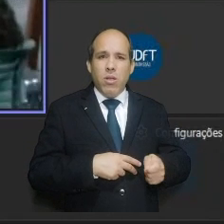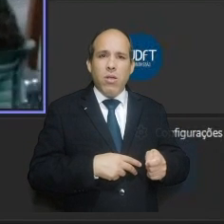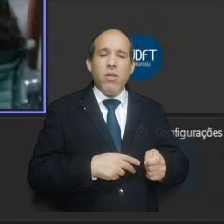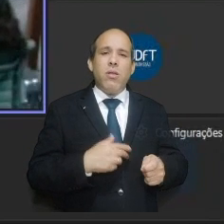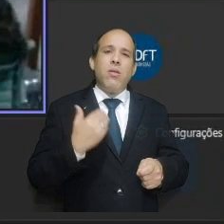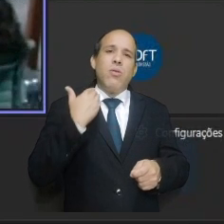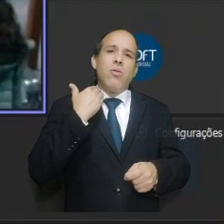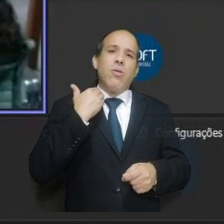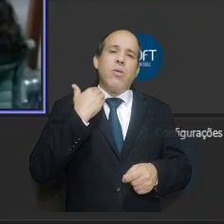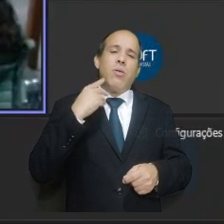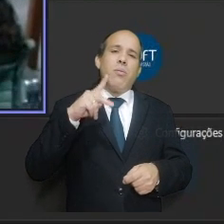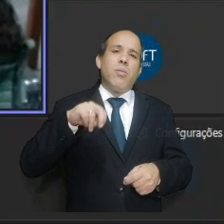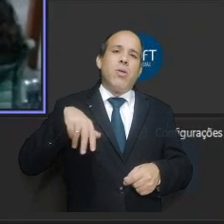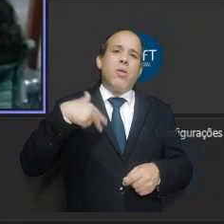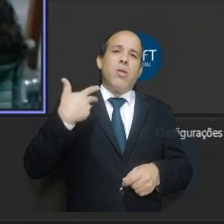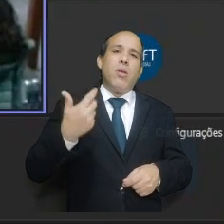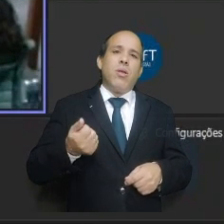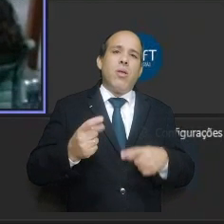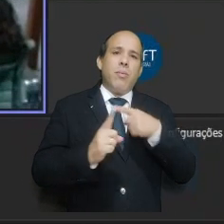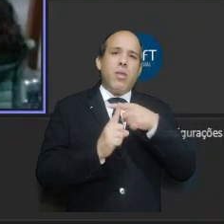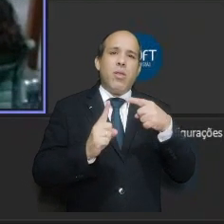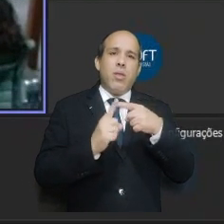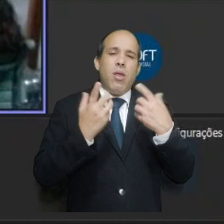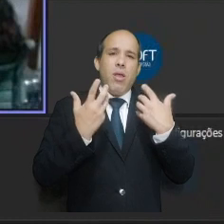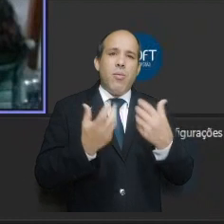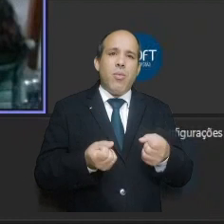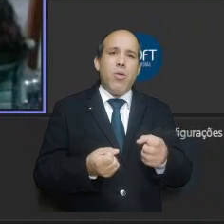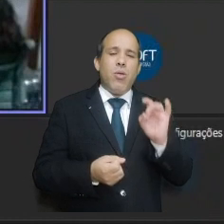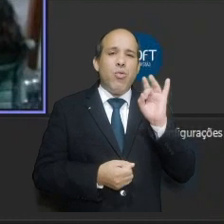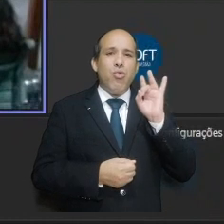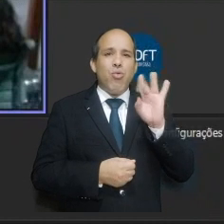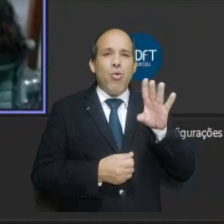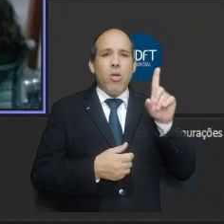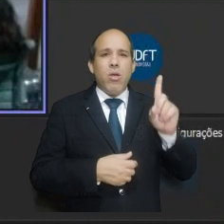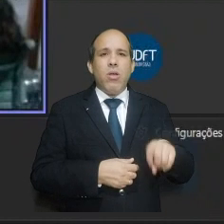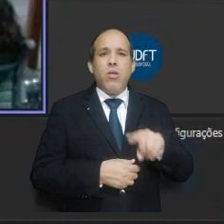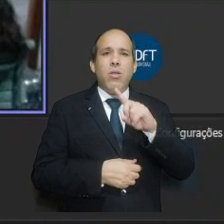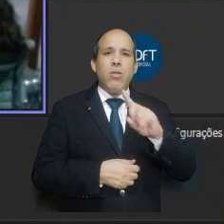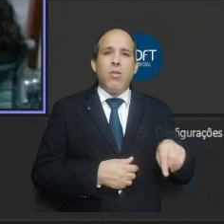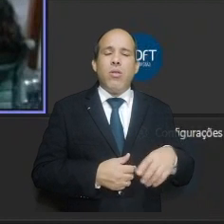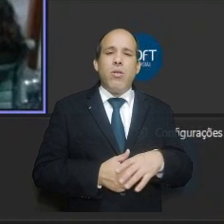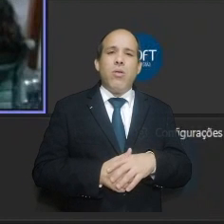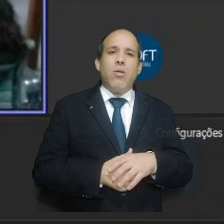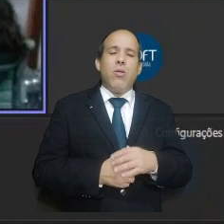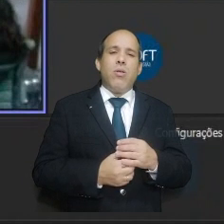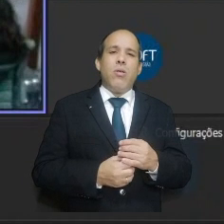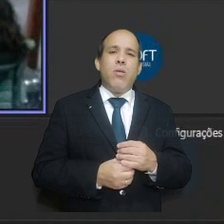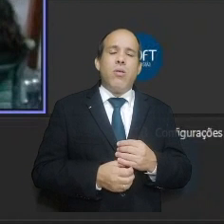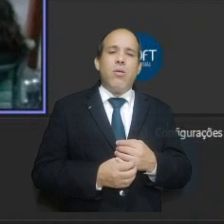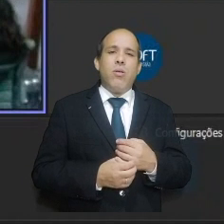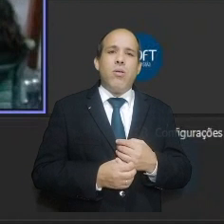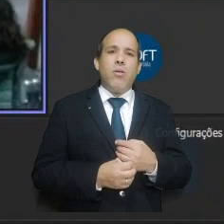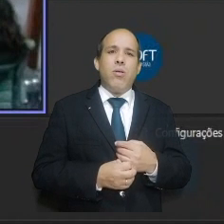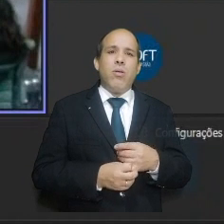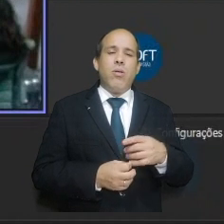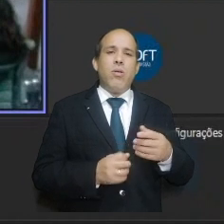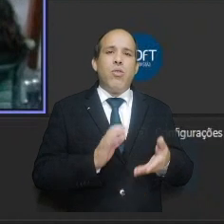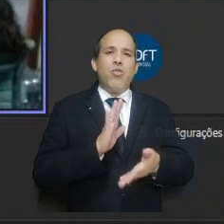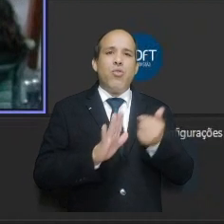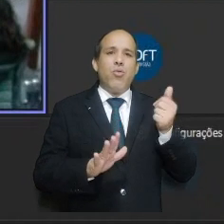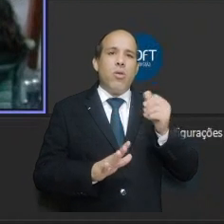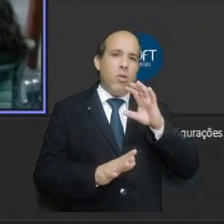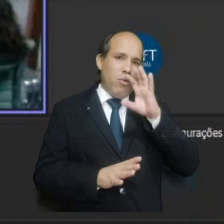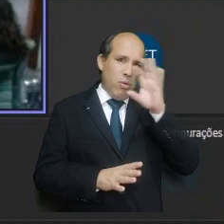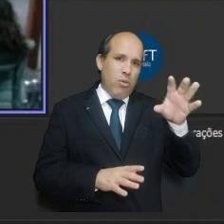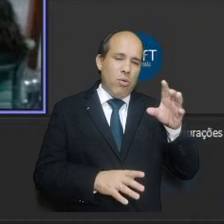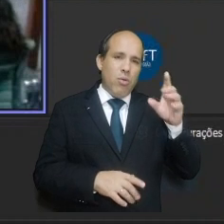a sentença que apenas julgou parcialmente procedente e apenas anulou apenas. Anulou a pena